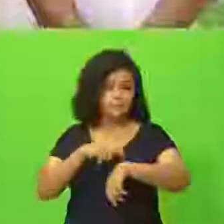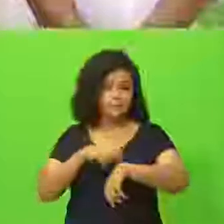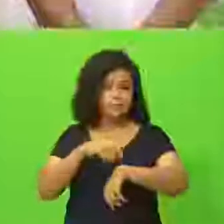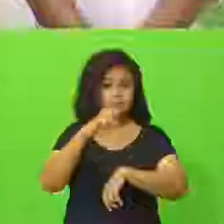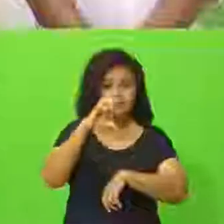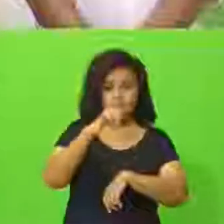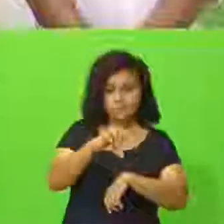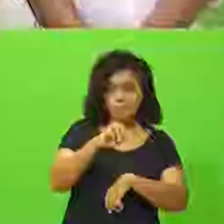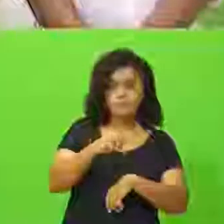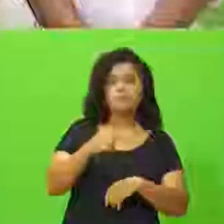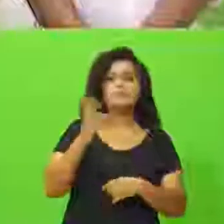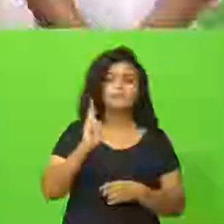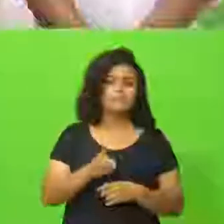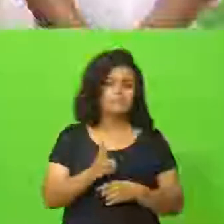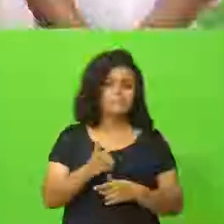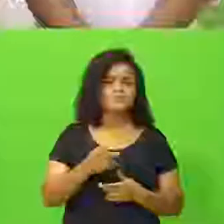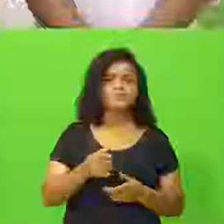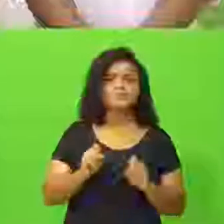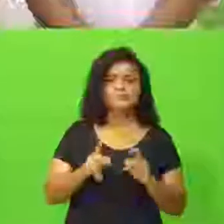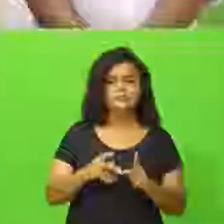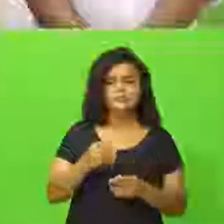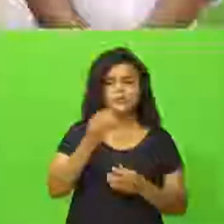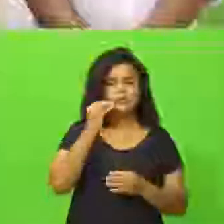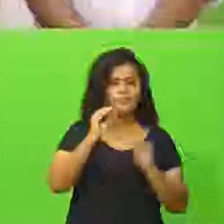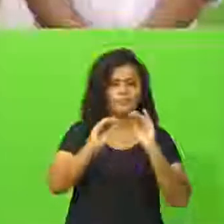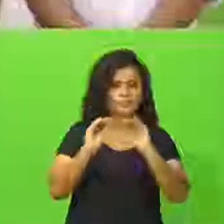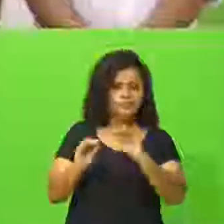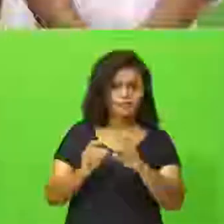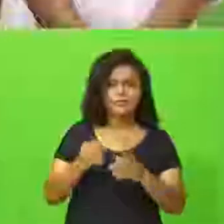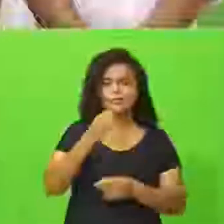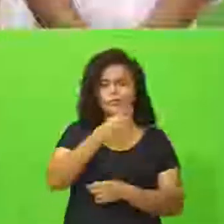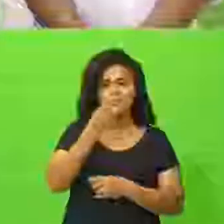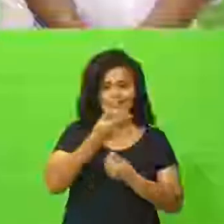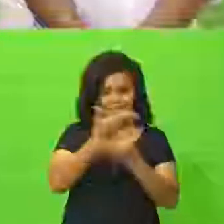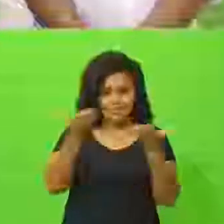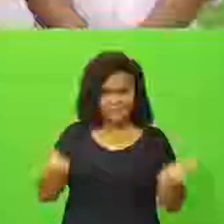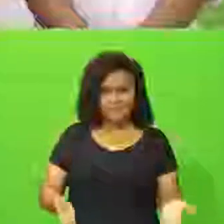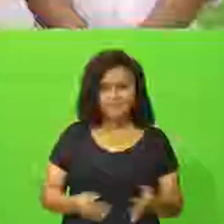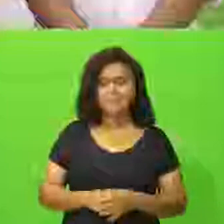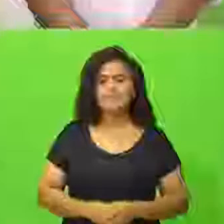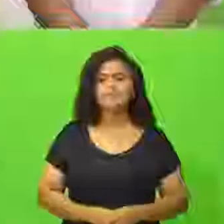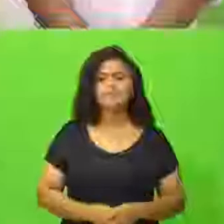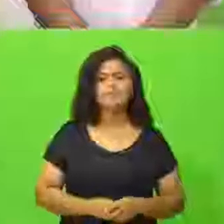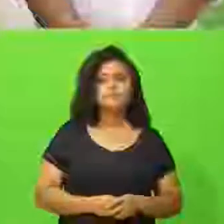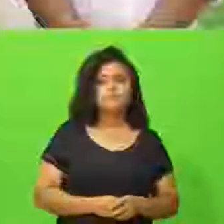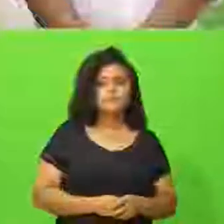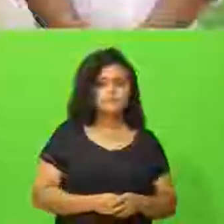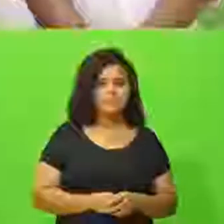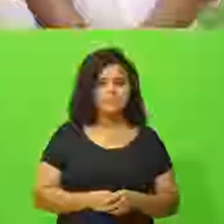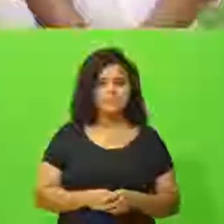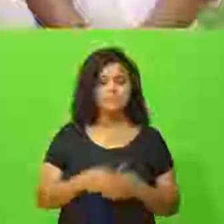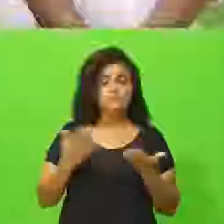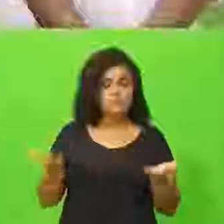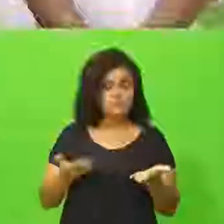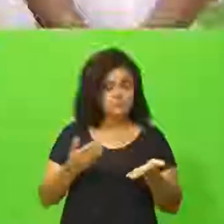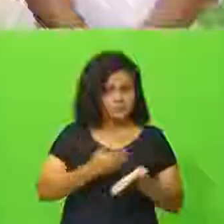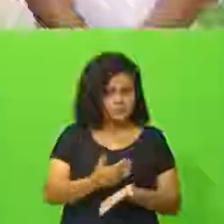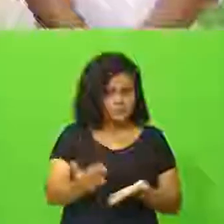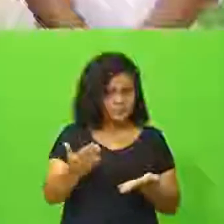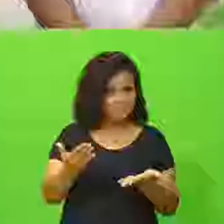estaremos presentes sempre. Um beijo e um bom dia para vocês. E vamos à nossa grande aula de